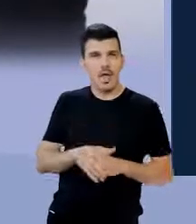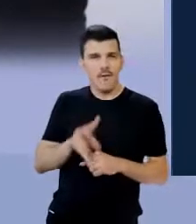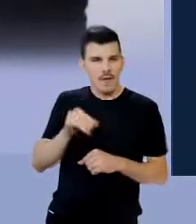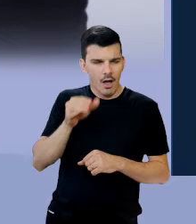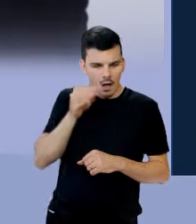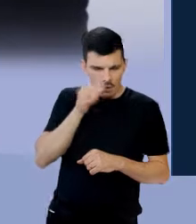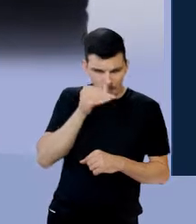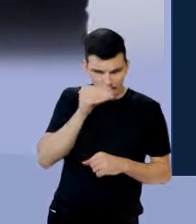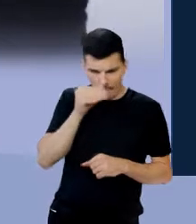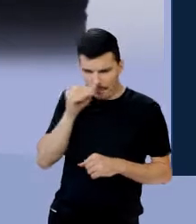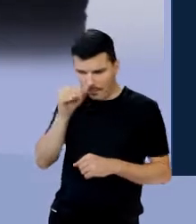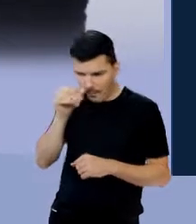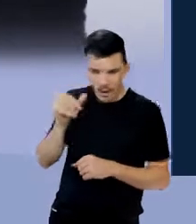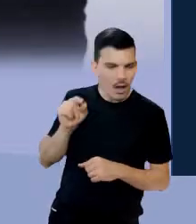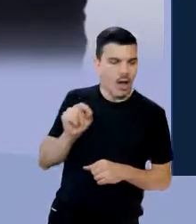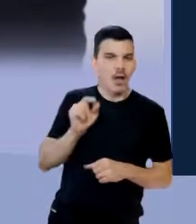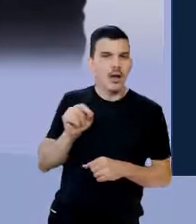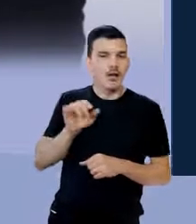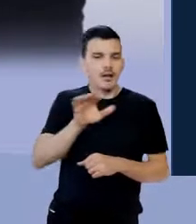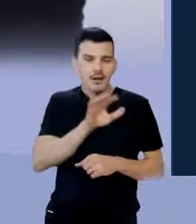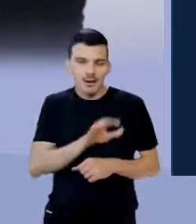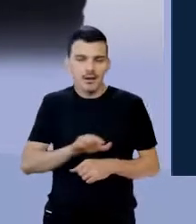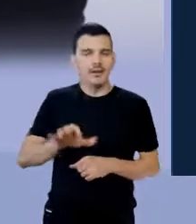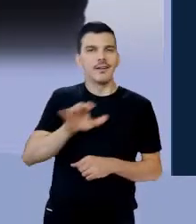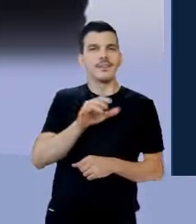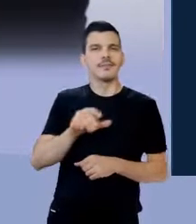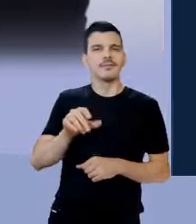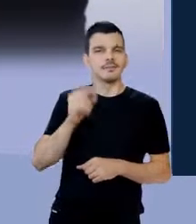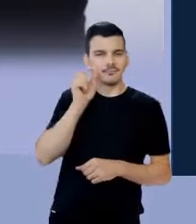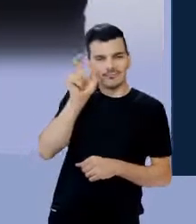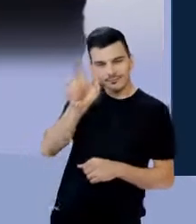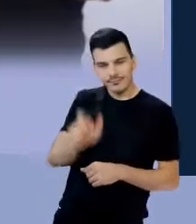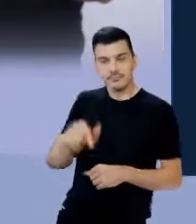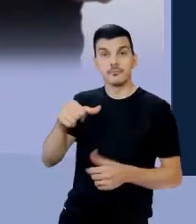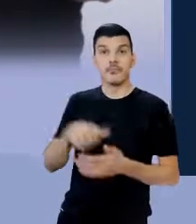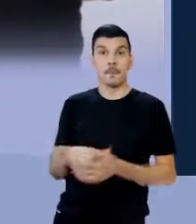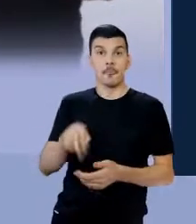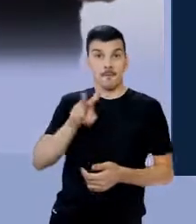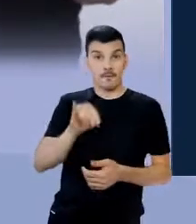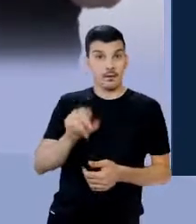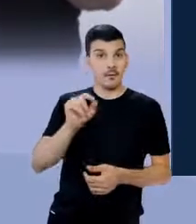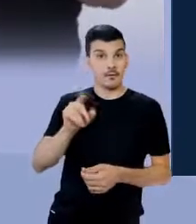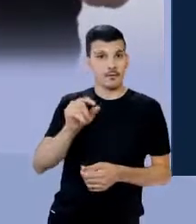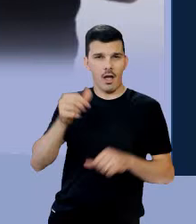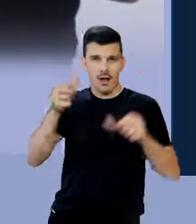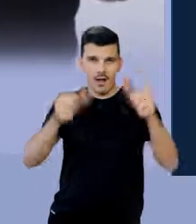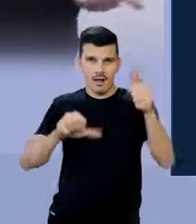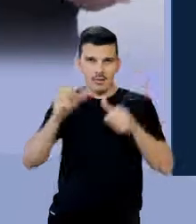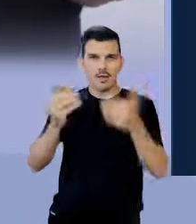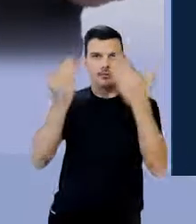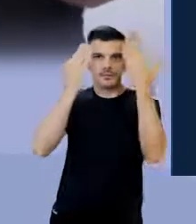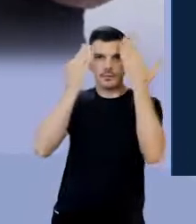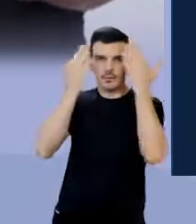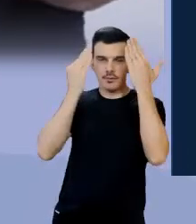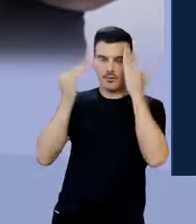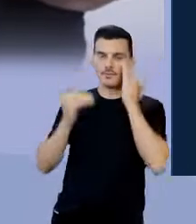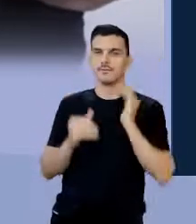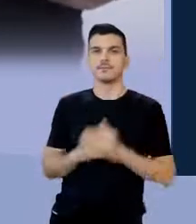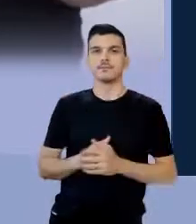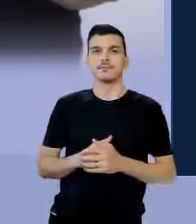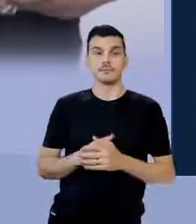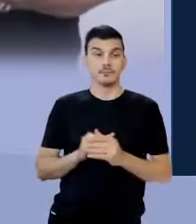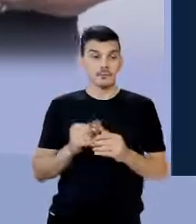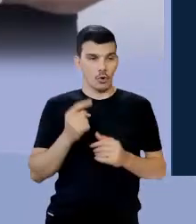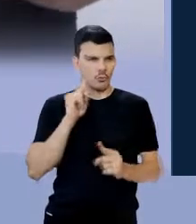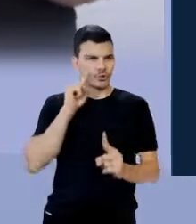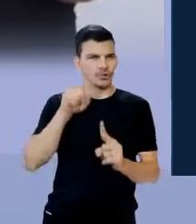vai mergulhar no interior dessa personagem. Ele vai partir para a análise psicológica.